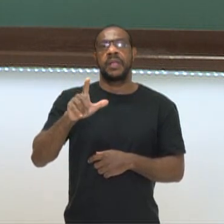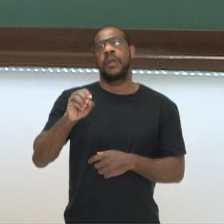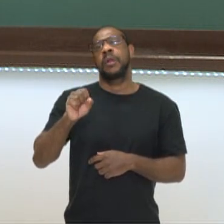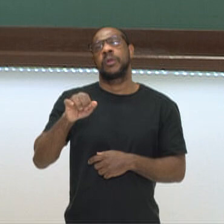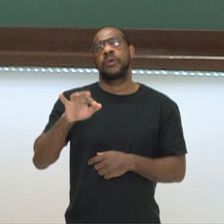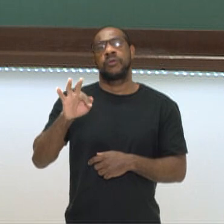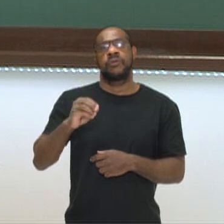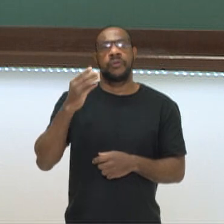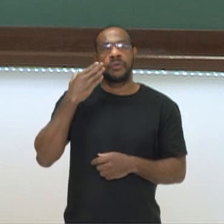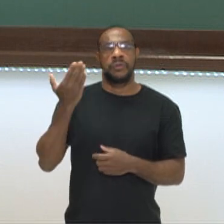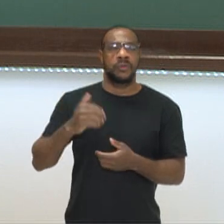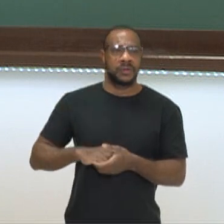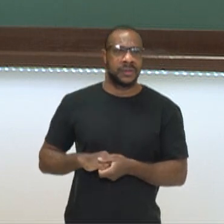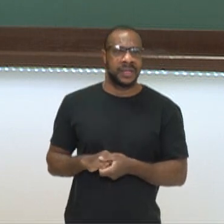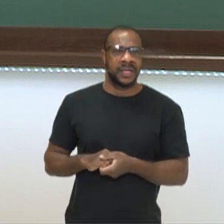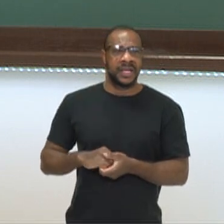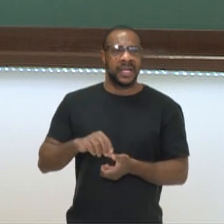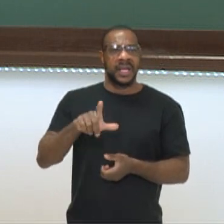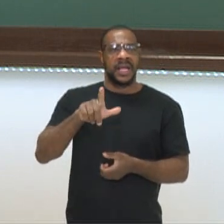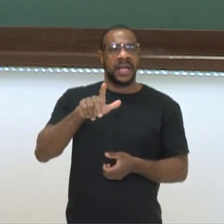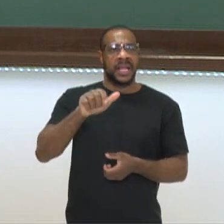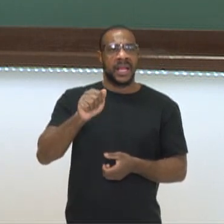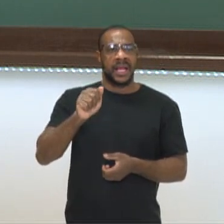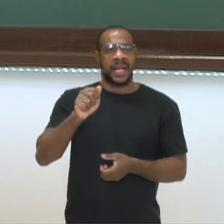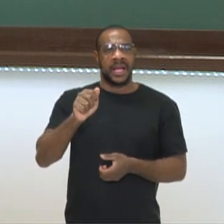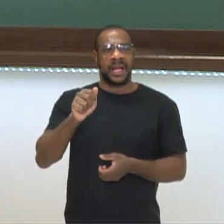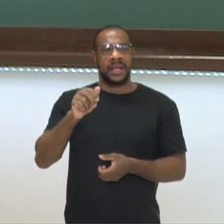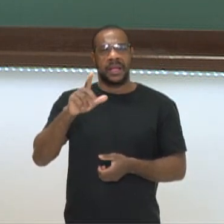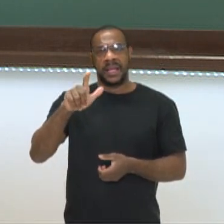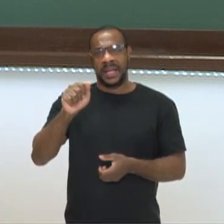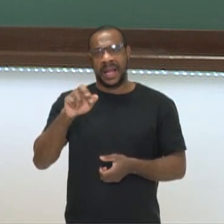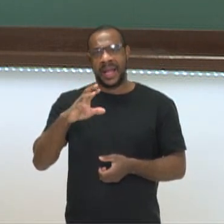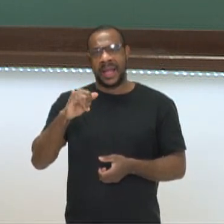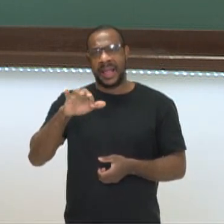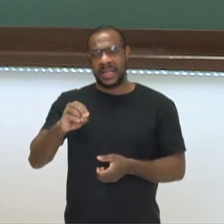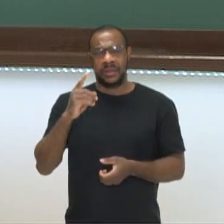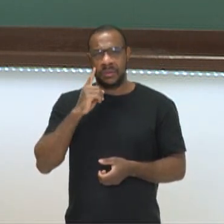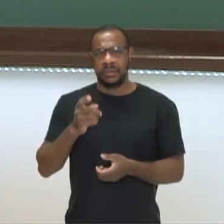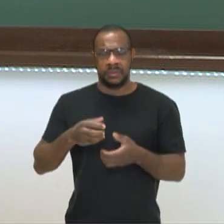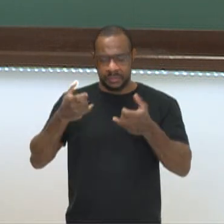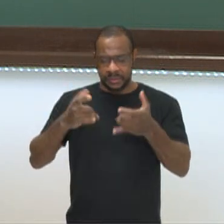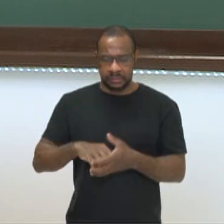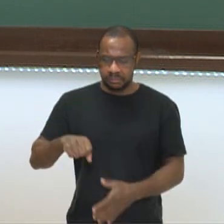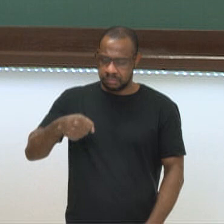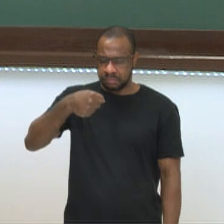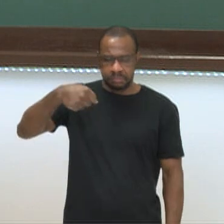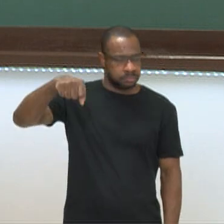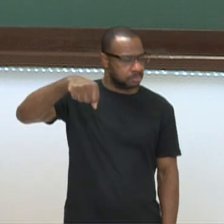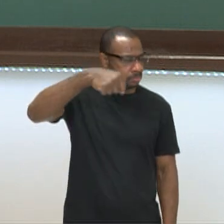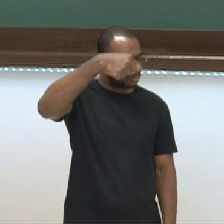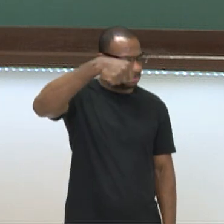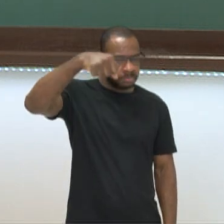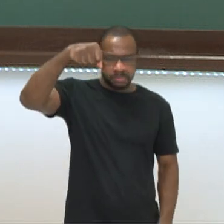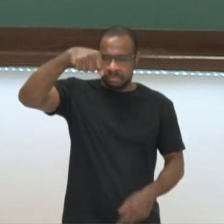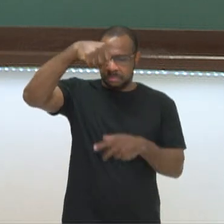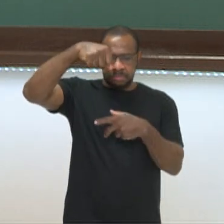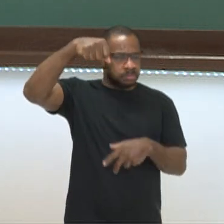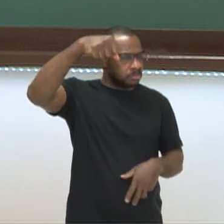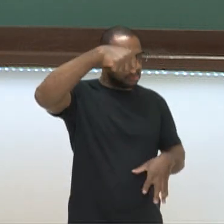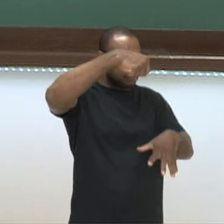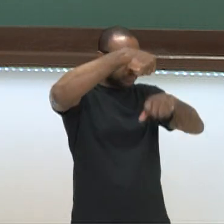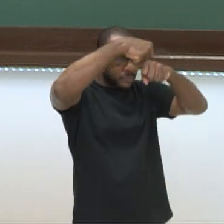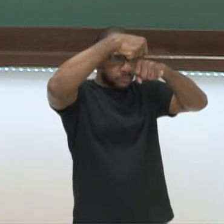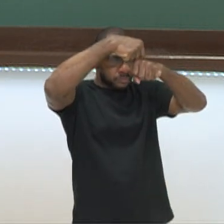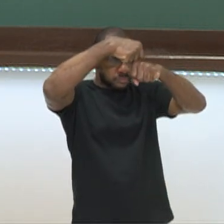procurando um homem honesto, um homem justo. Um dia ele apagou a sua lanterna, sua lamparina e parou de procurar. Perguntaram